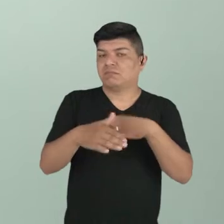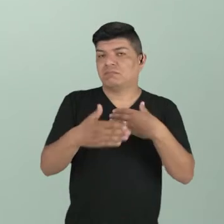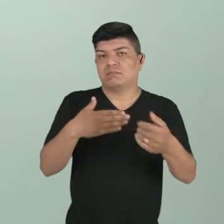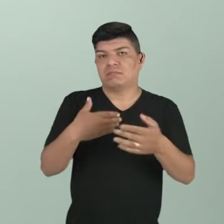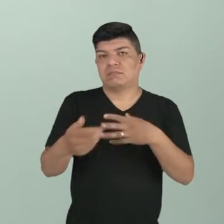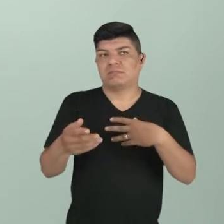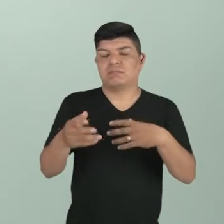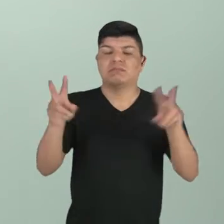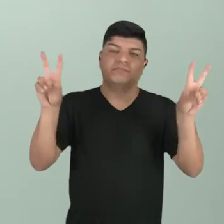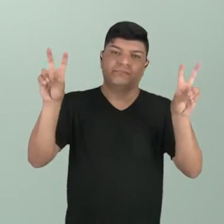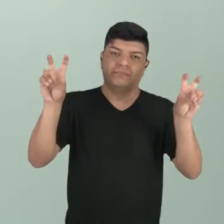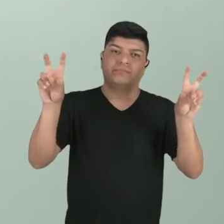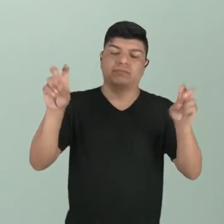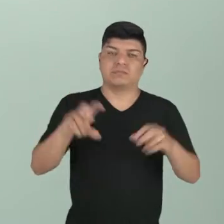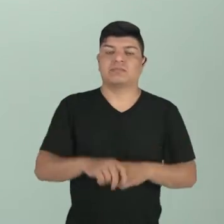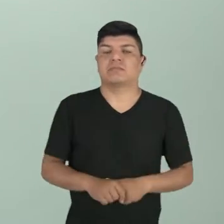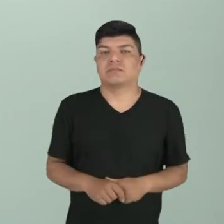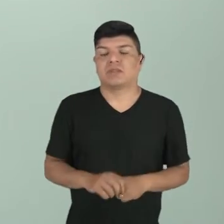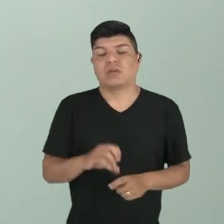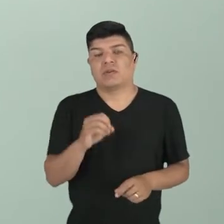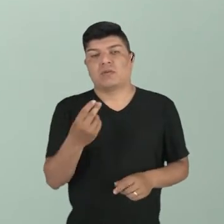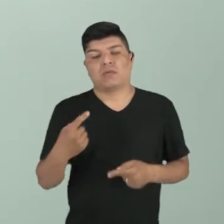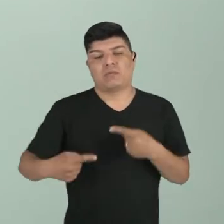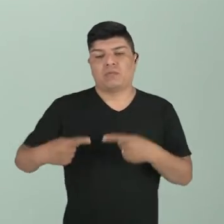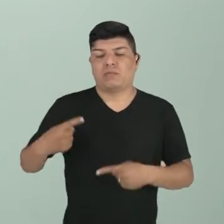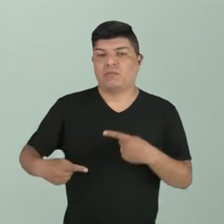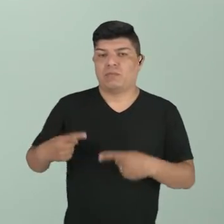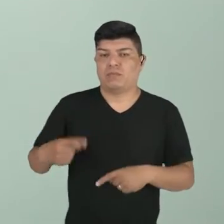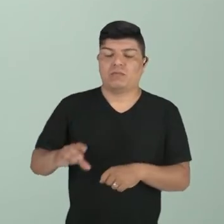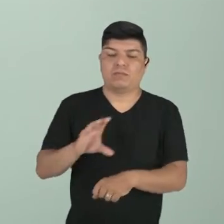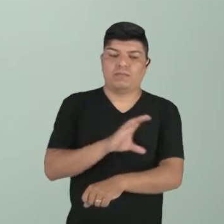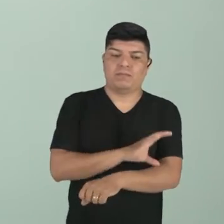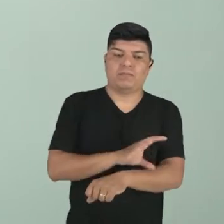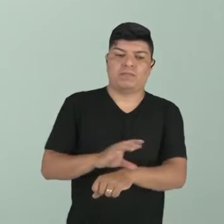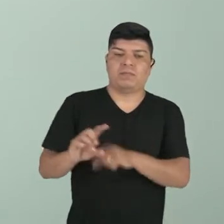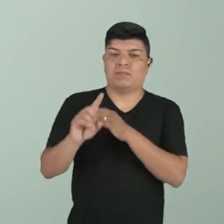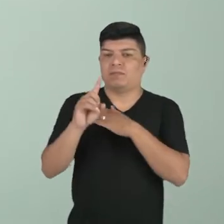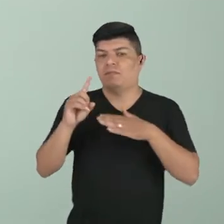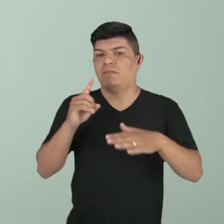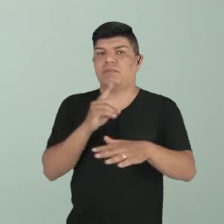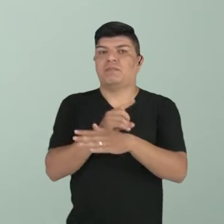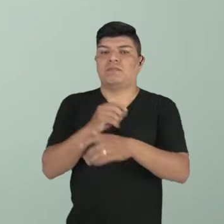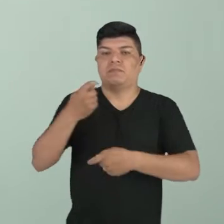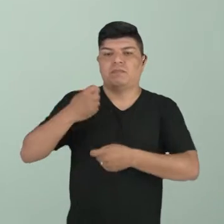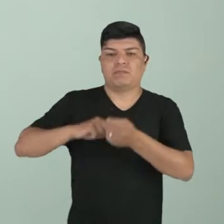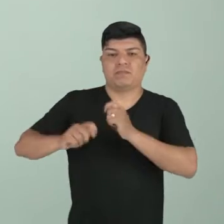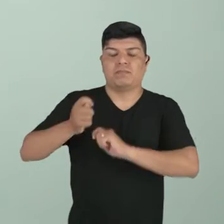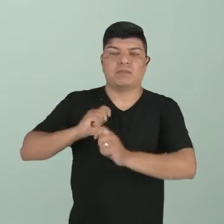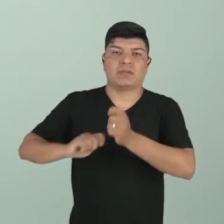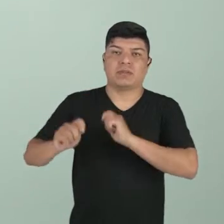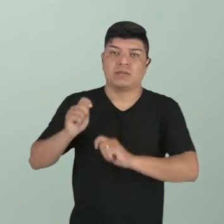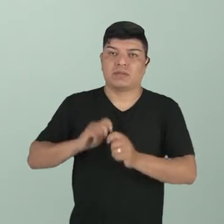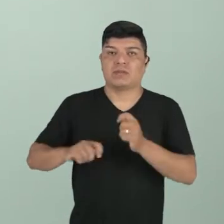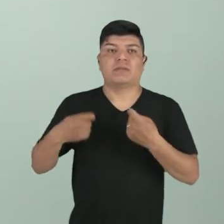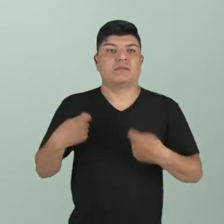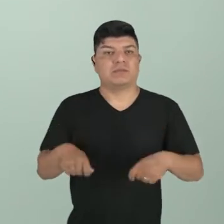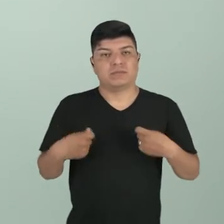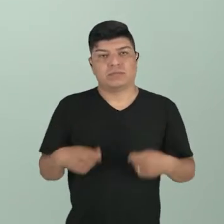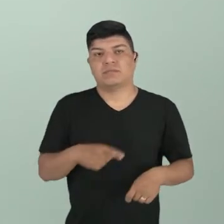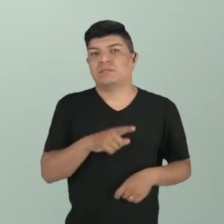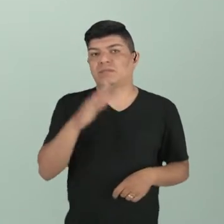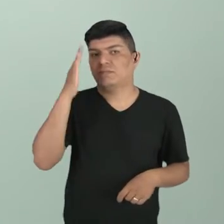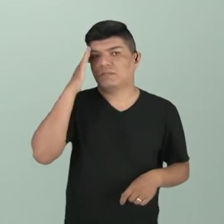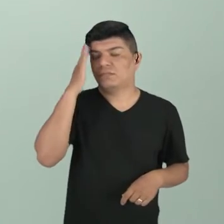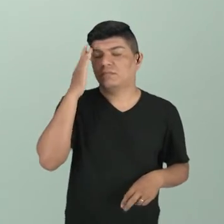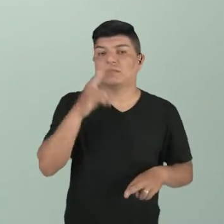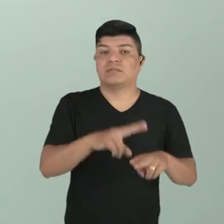a respeito de um tema, quer seja político, cultural, social, econômico. É necessário que você